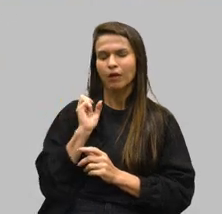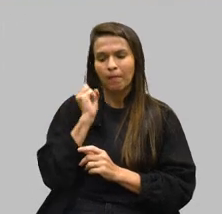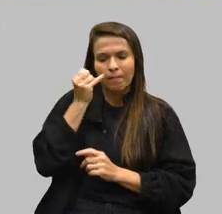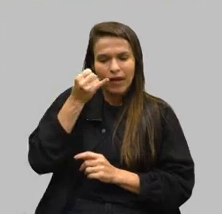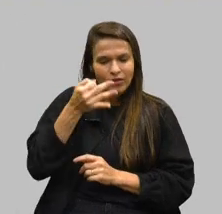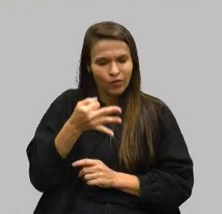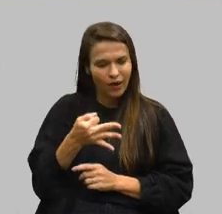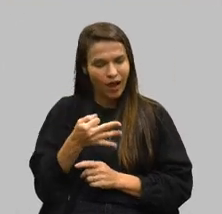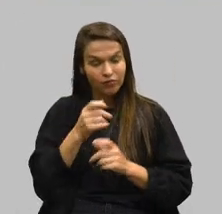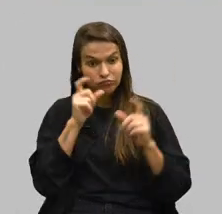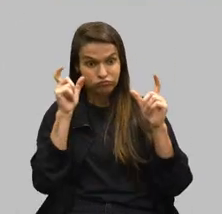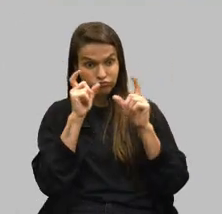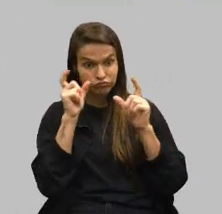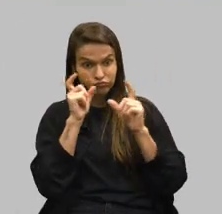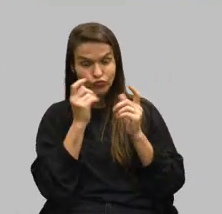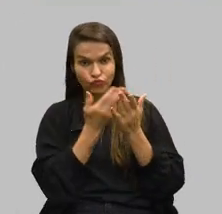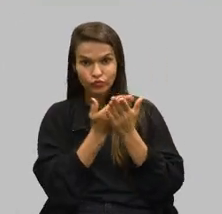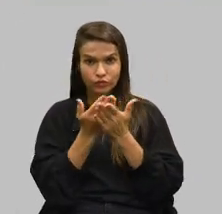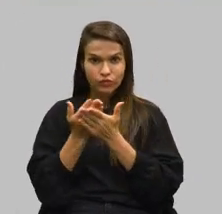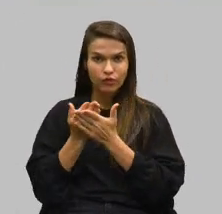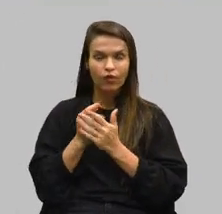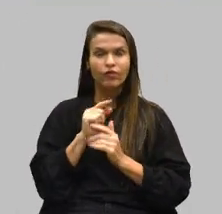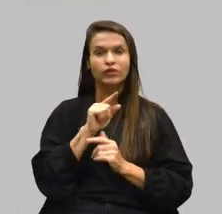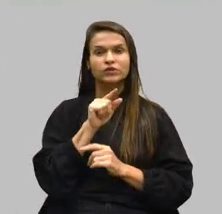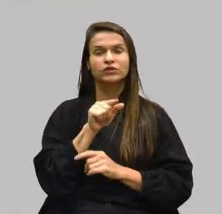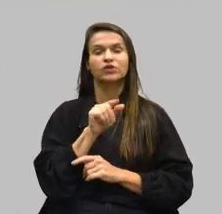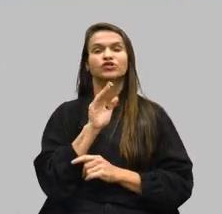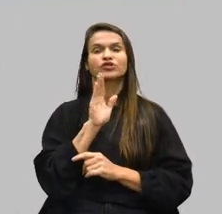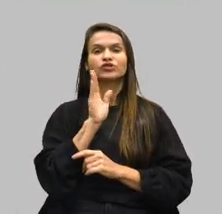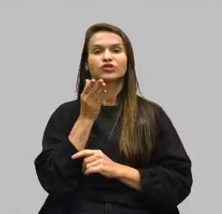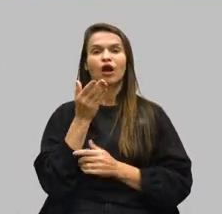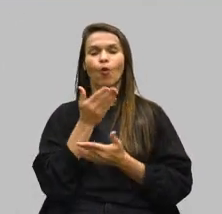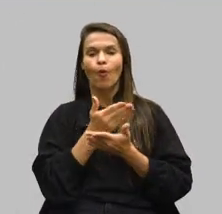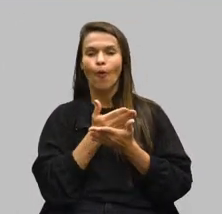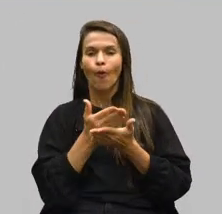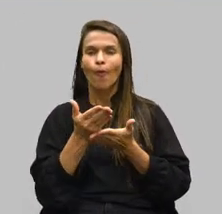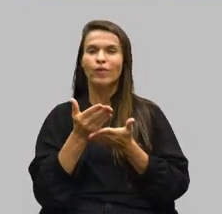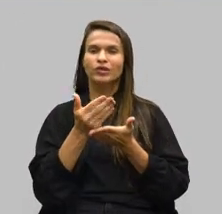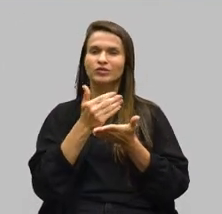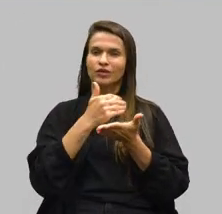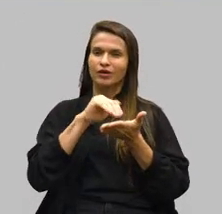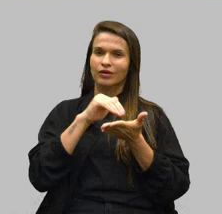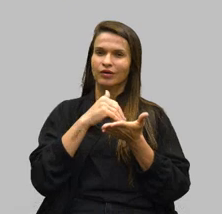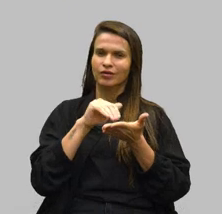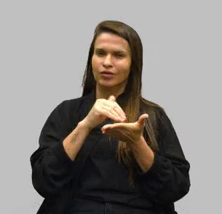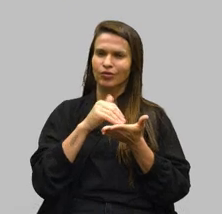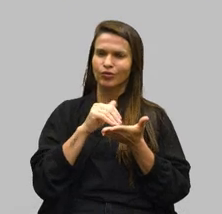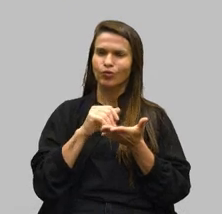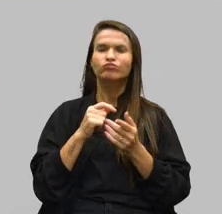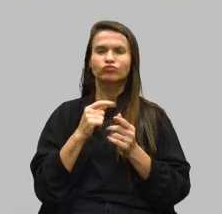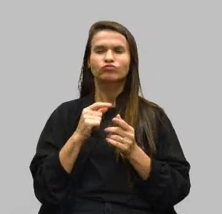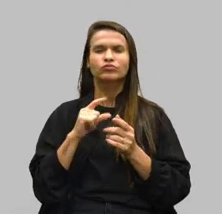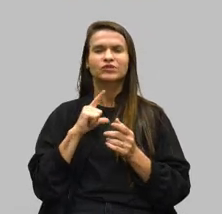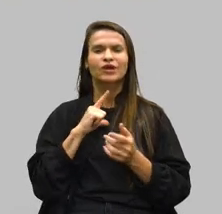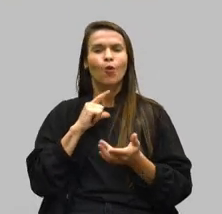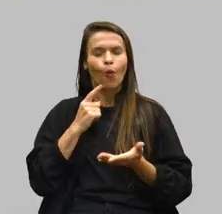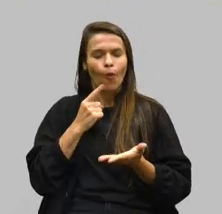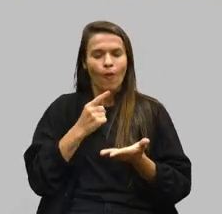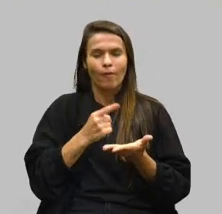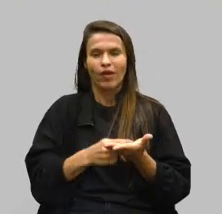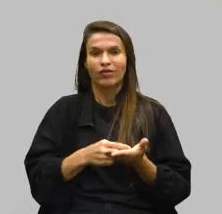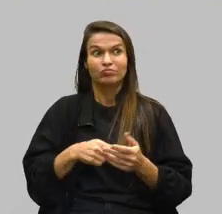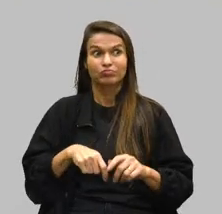e tal você já entrou numa pasta extremamente comprometida então eu não vejo